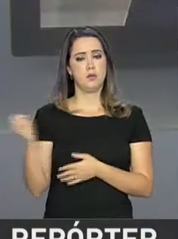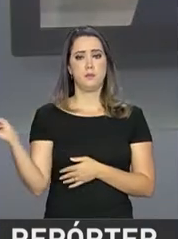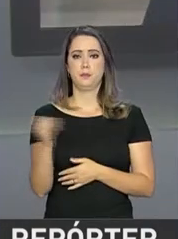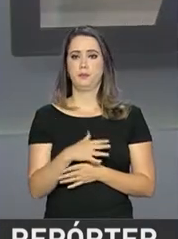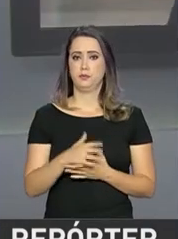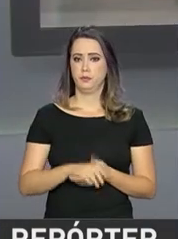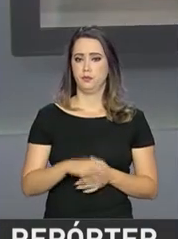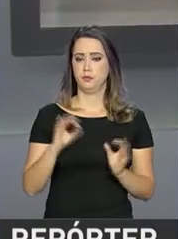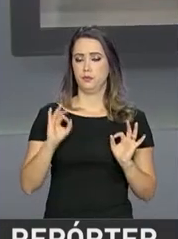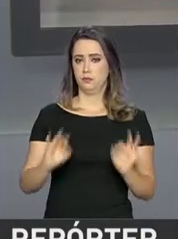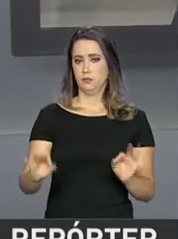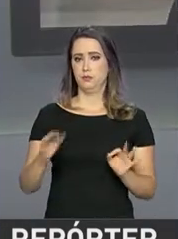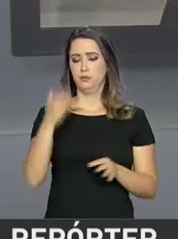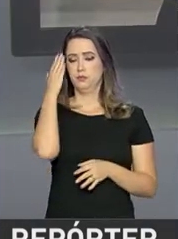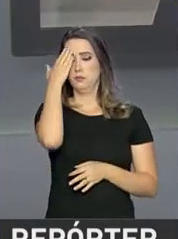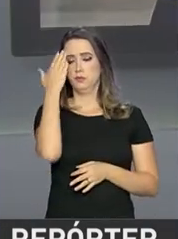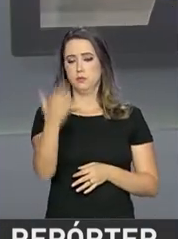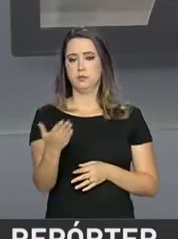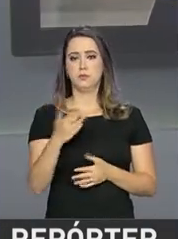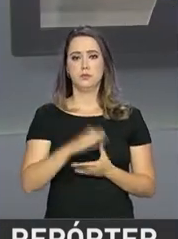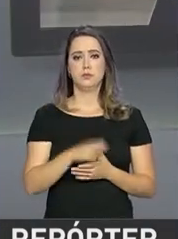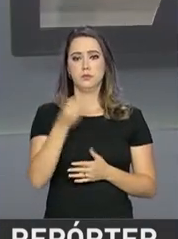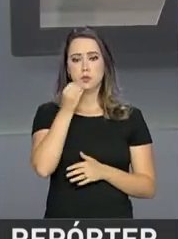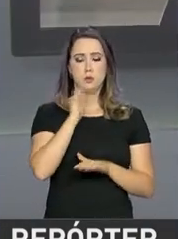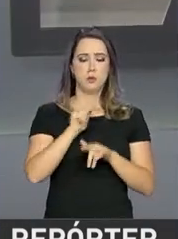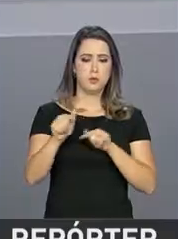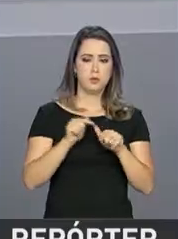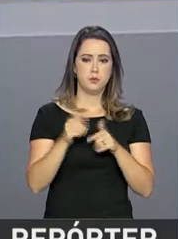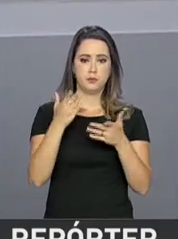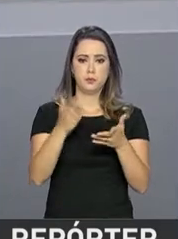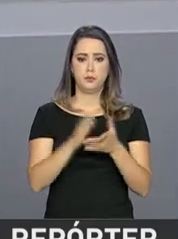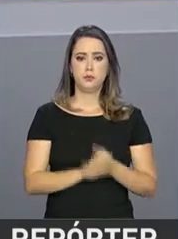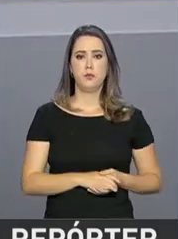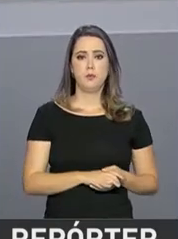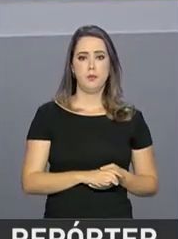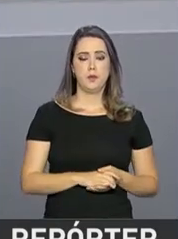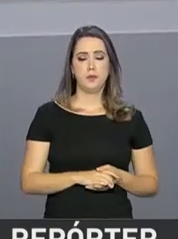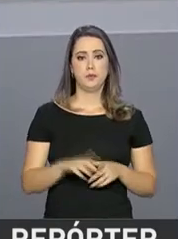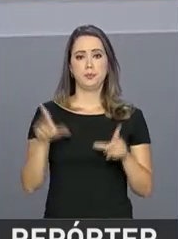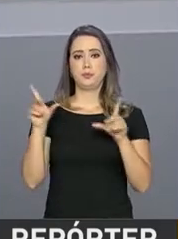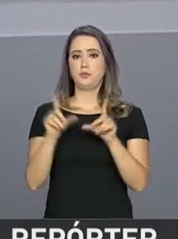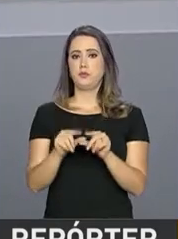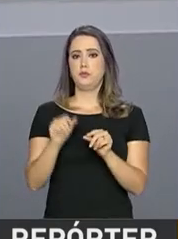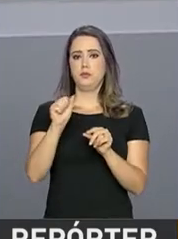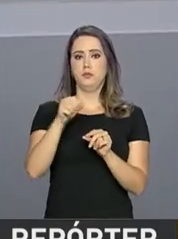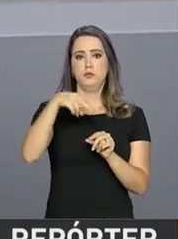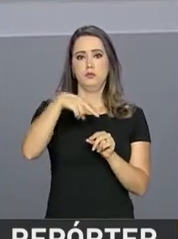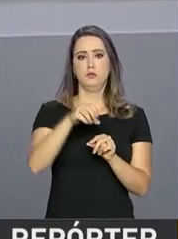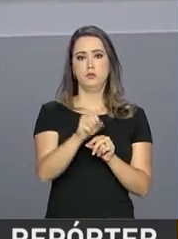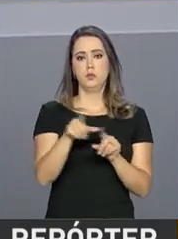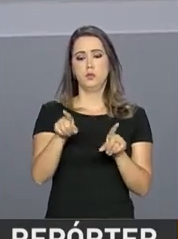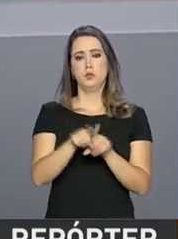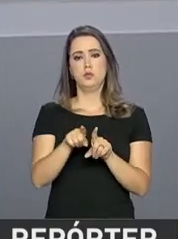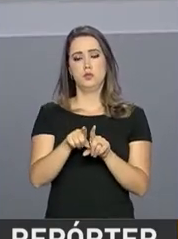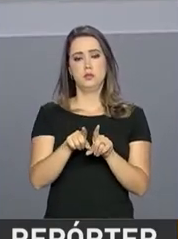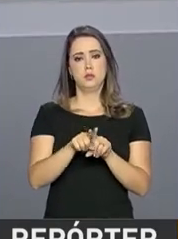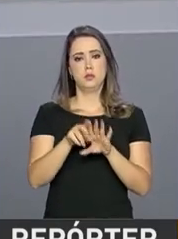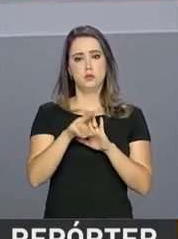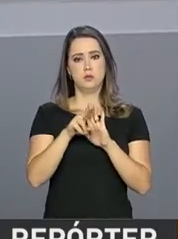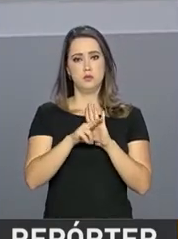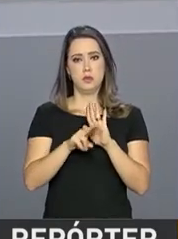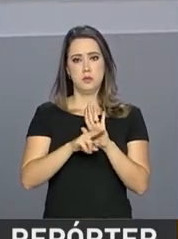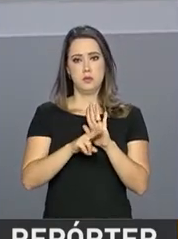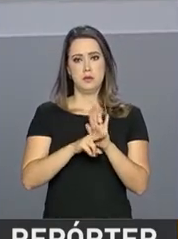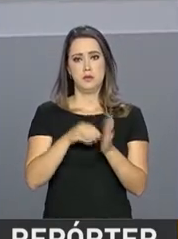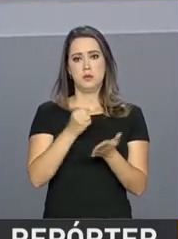roberto está sendo joão pedro obrigado pelas informações bom trabalho aí a ani s também regulamentou a possibilidade de planos de saúde a